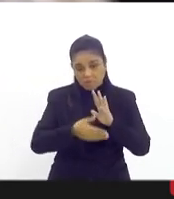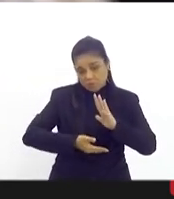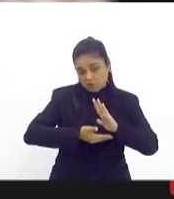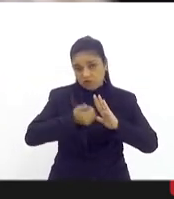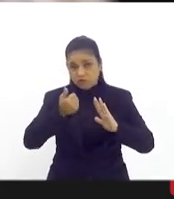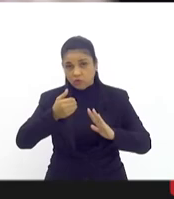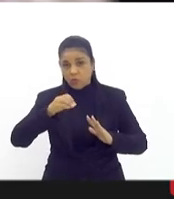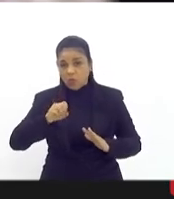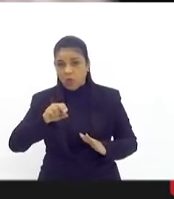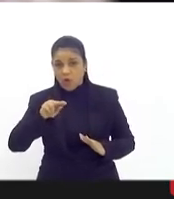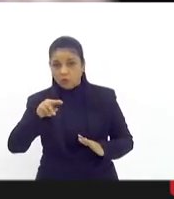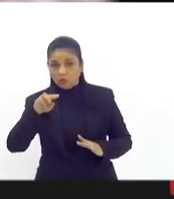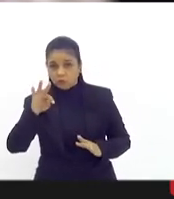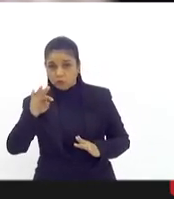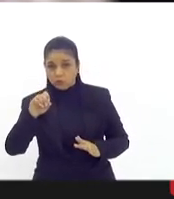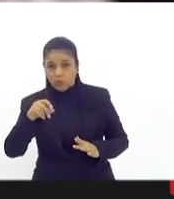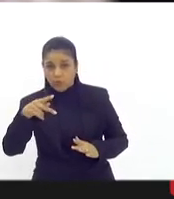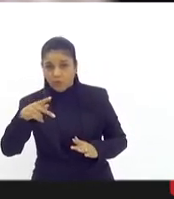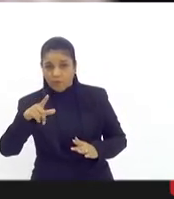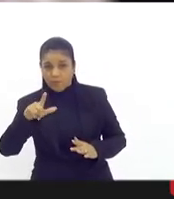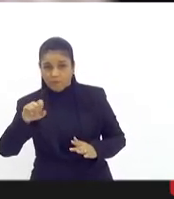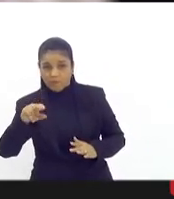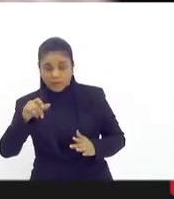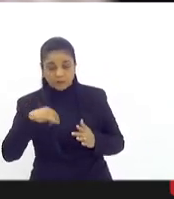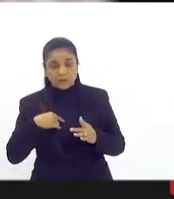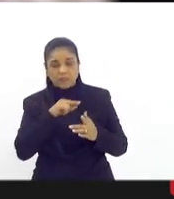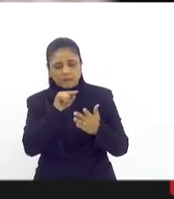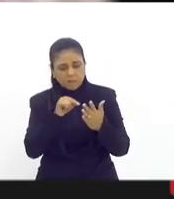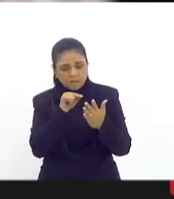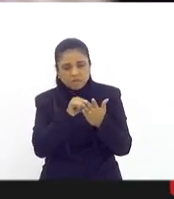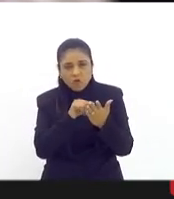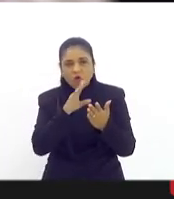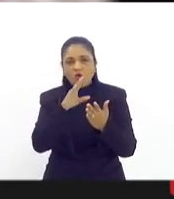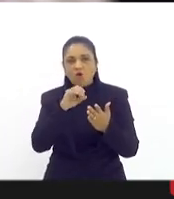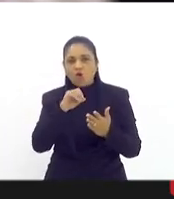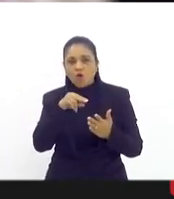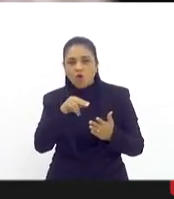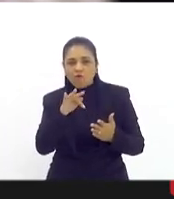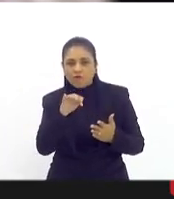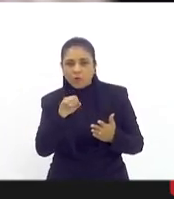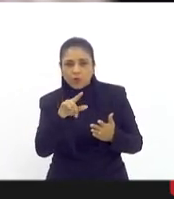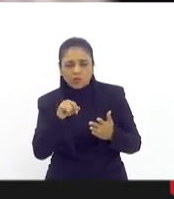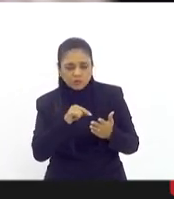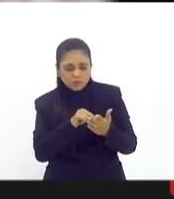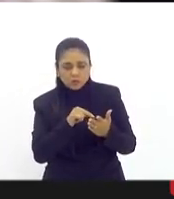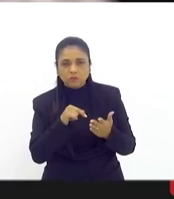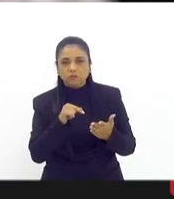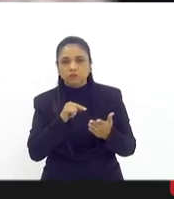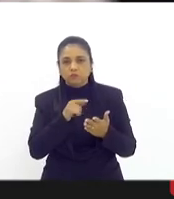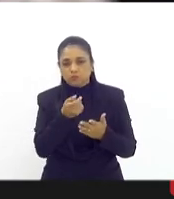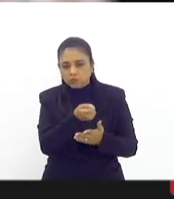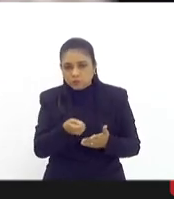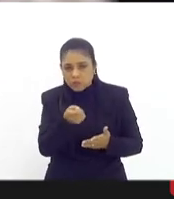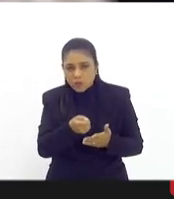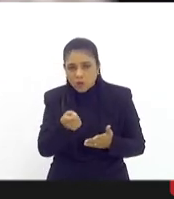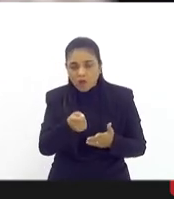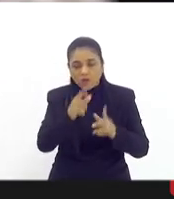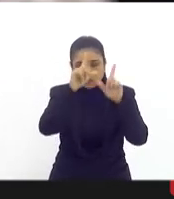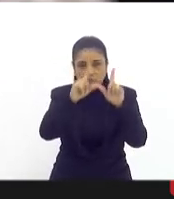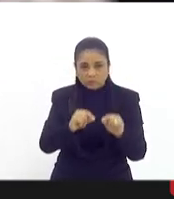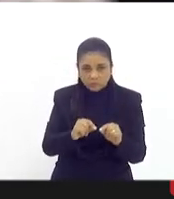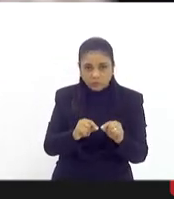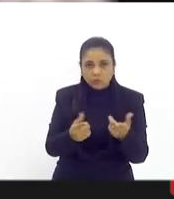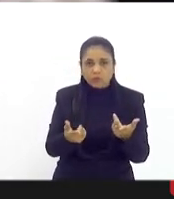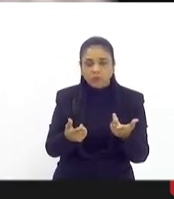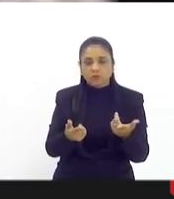autoplay do padrão. Se alguém quiser ativar o autoplay, tem que ir nas configurações do aplicativo. E essa é uma das formas que a gente tem para poder diminuir o poder dessas plataformas